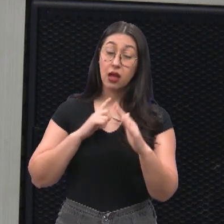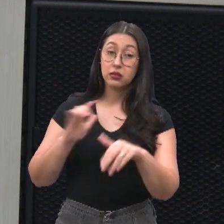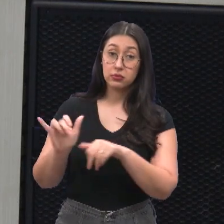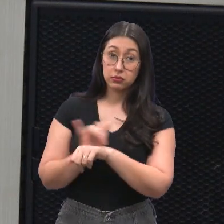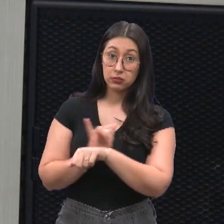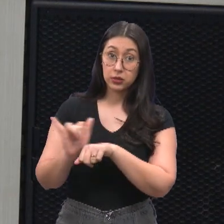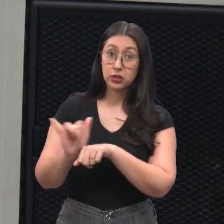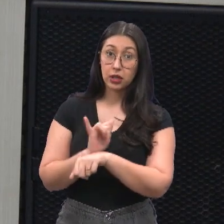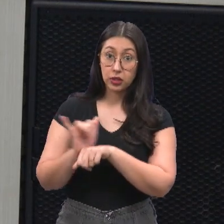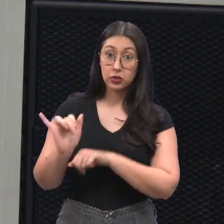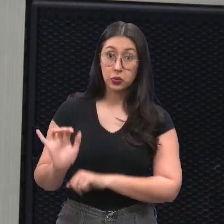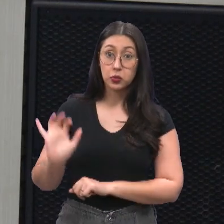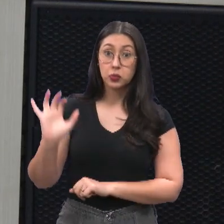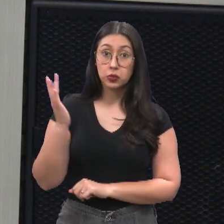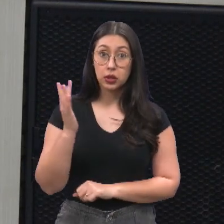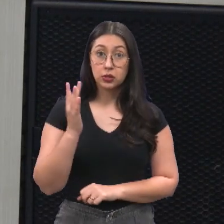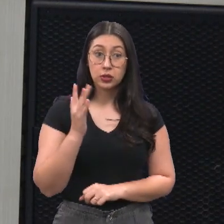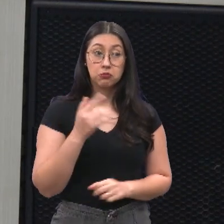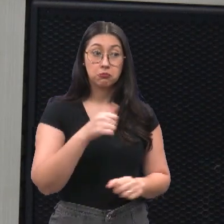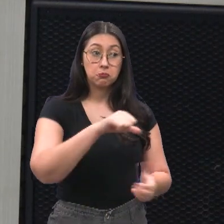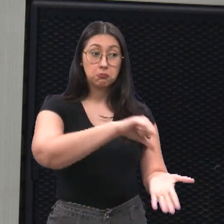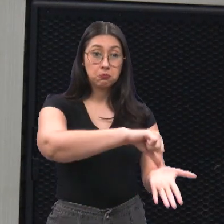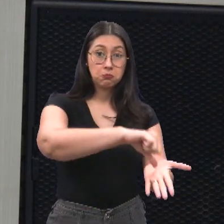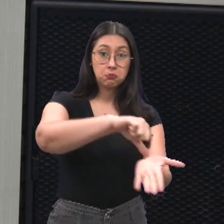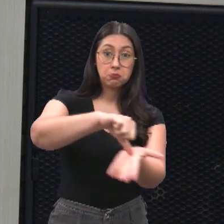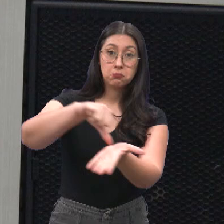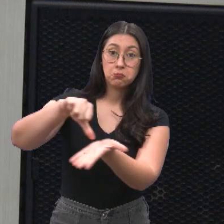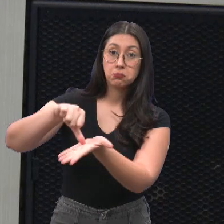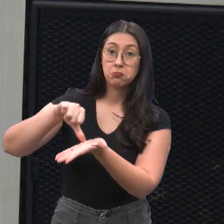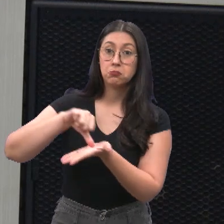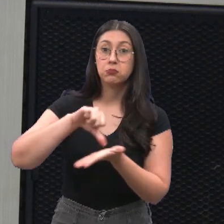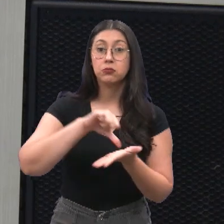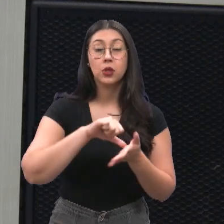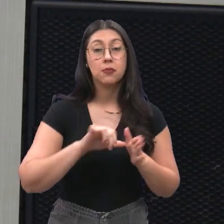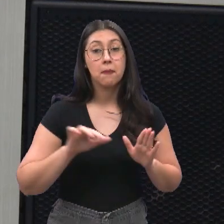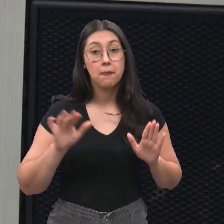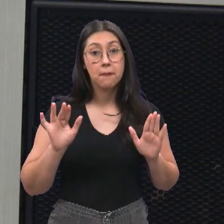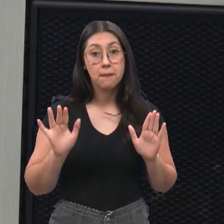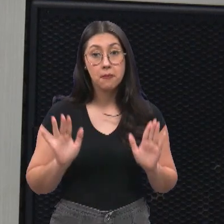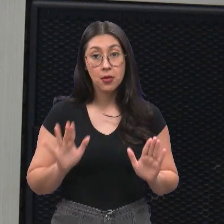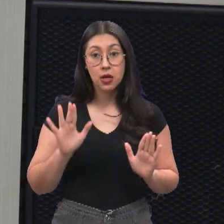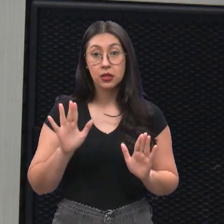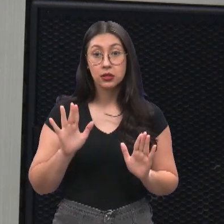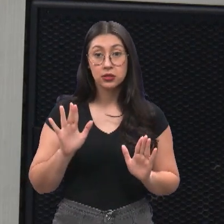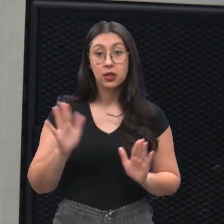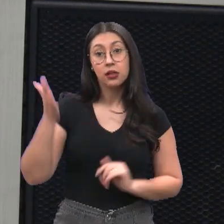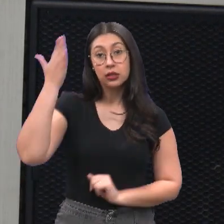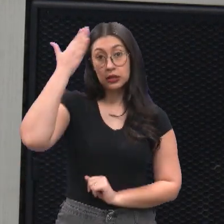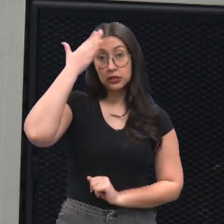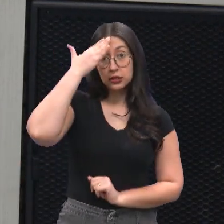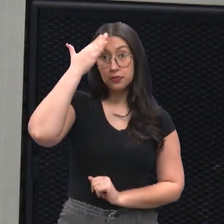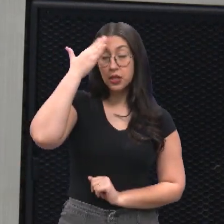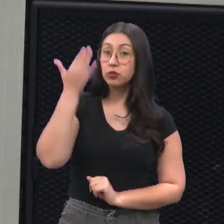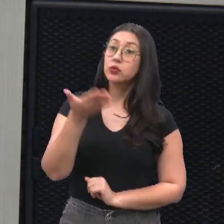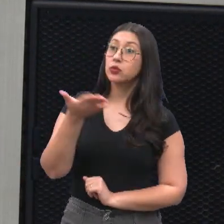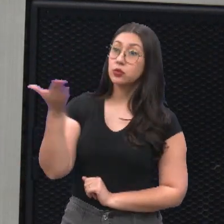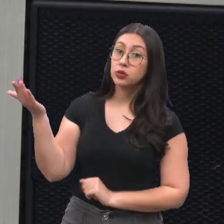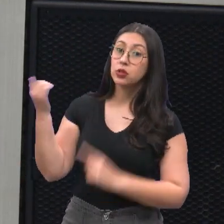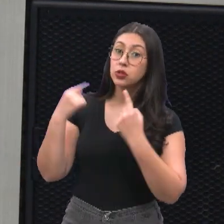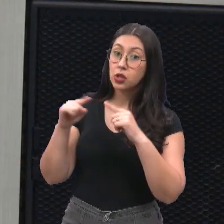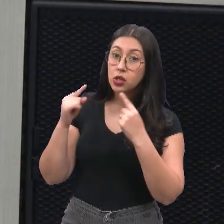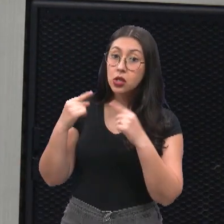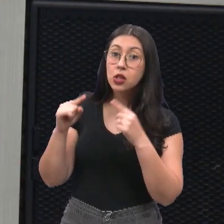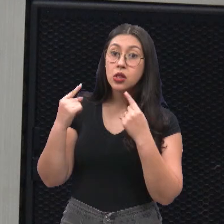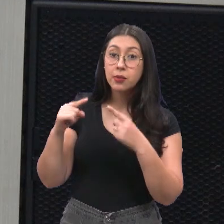ocorre em outros pontos da cidade, mas entendendo a queixa dos senhores, por